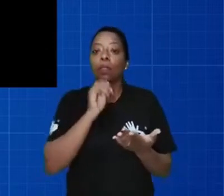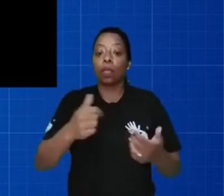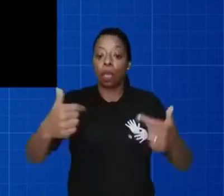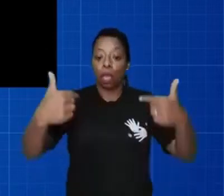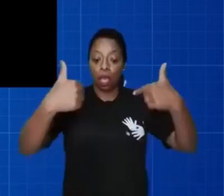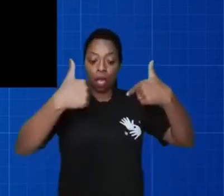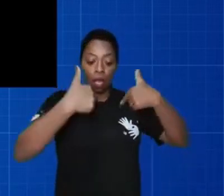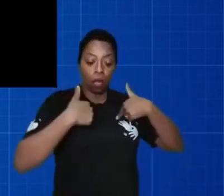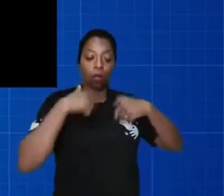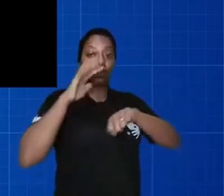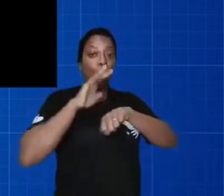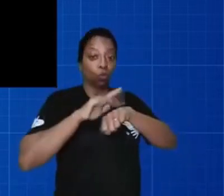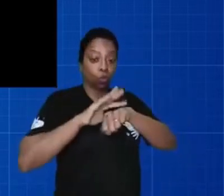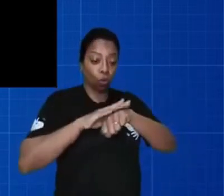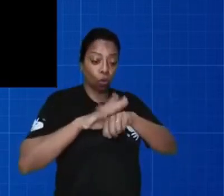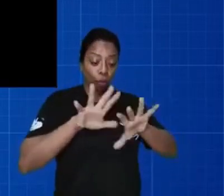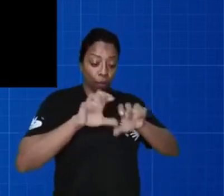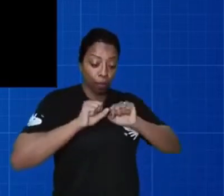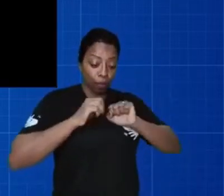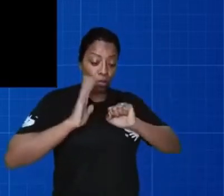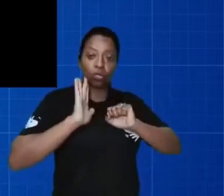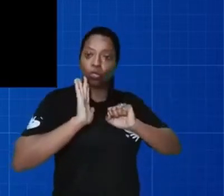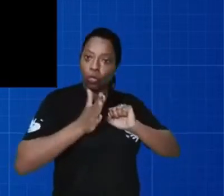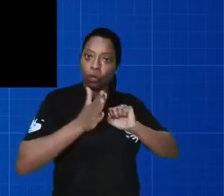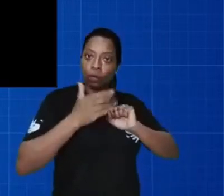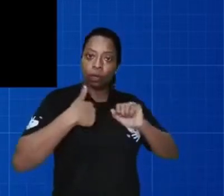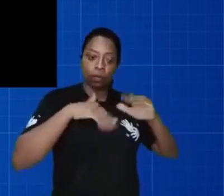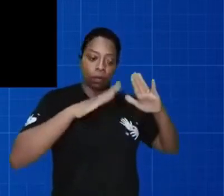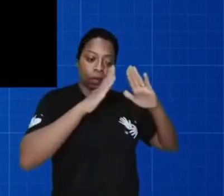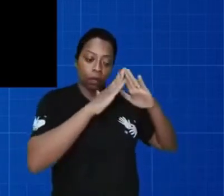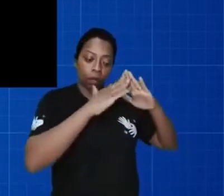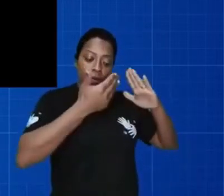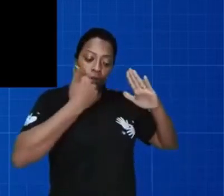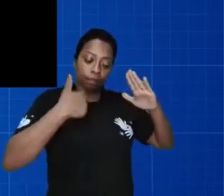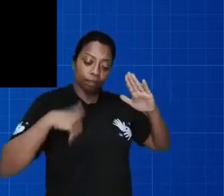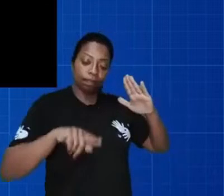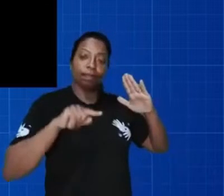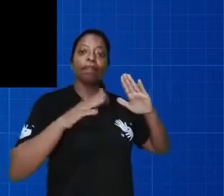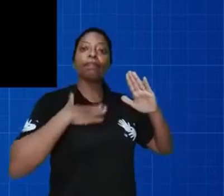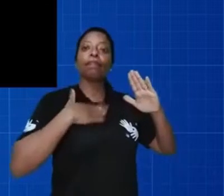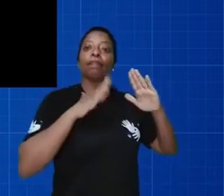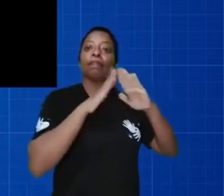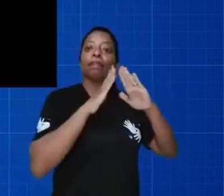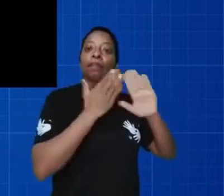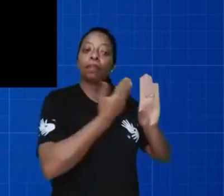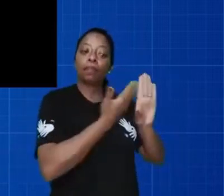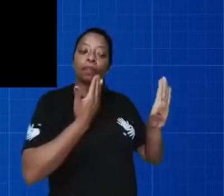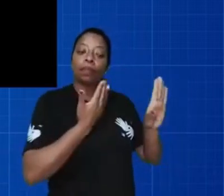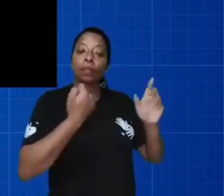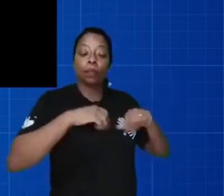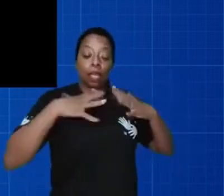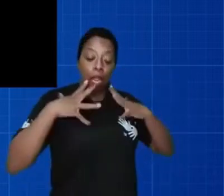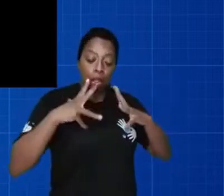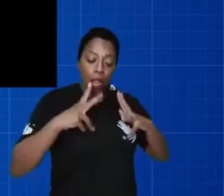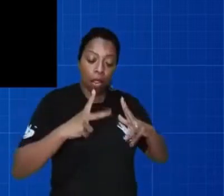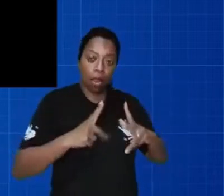né, naquele momento até a cicatrização completa da lesão, é a nossa responsabilidade